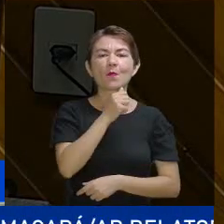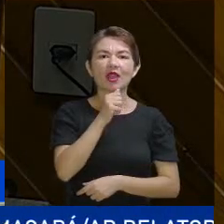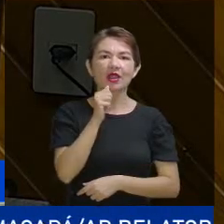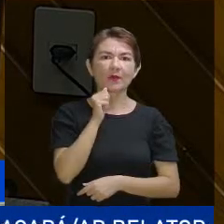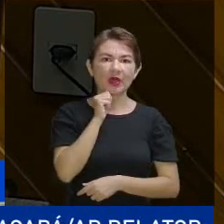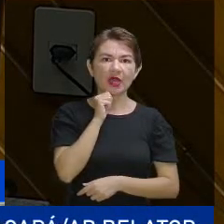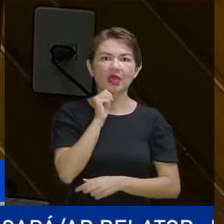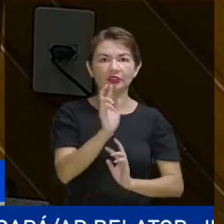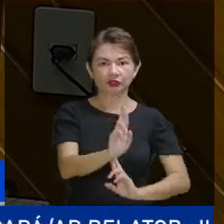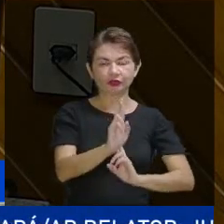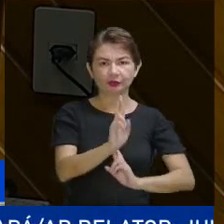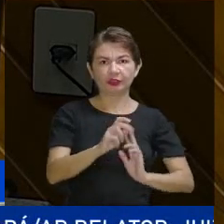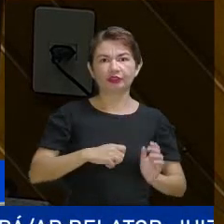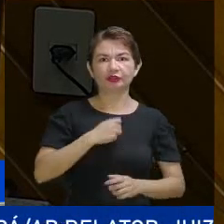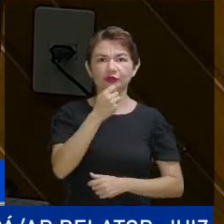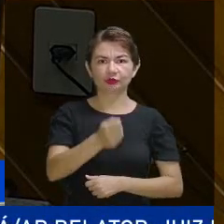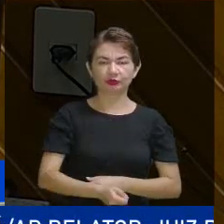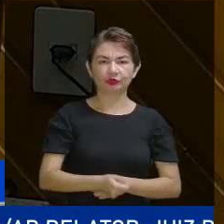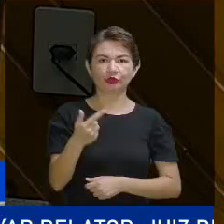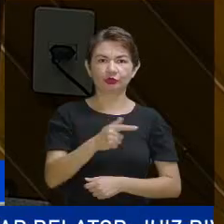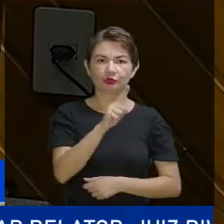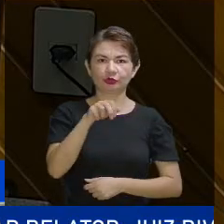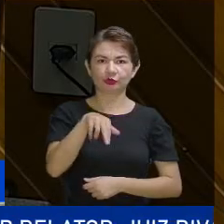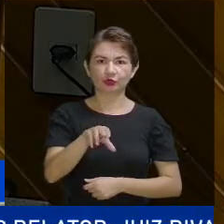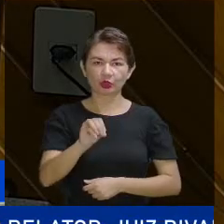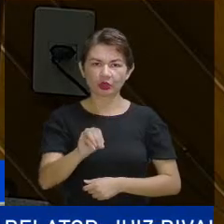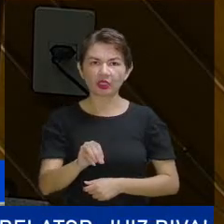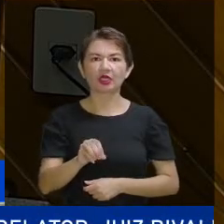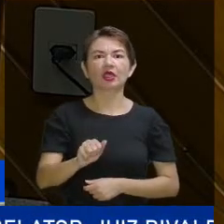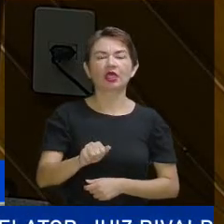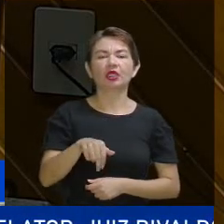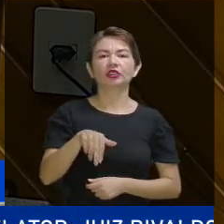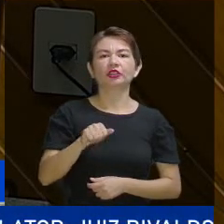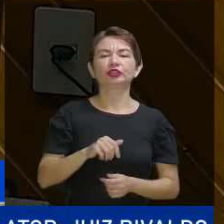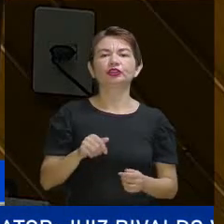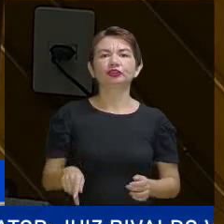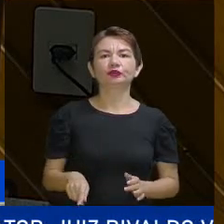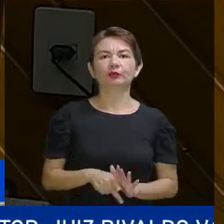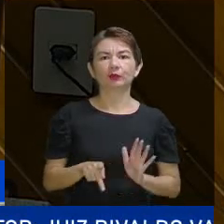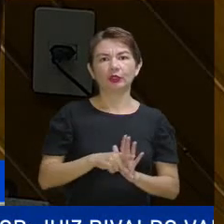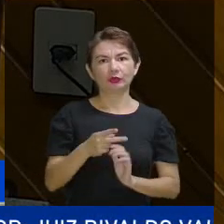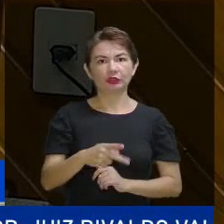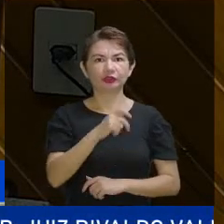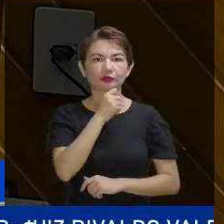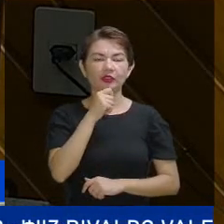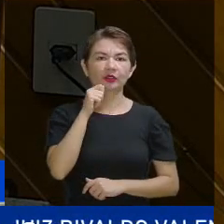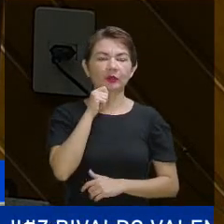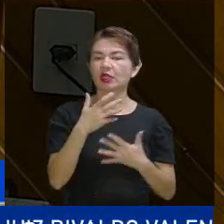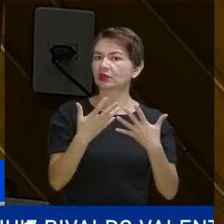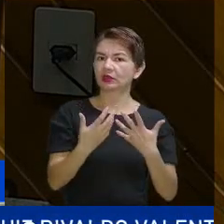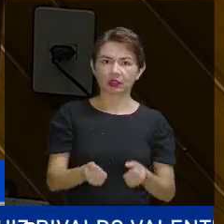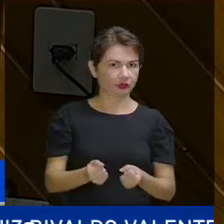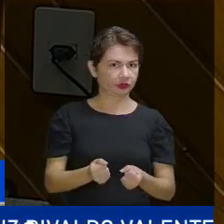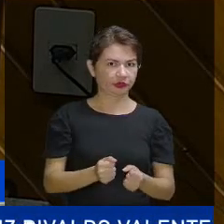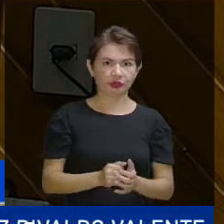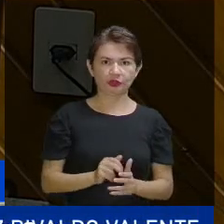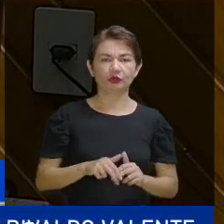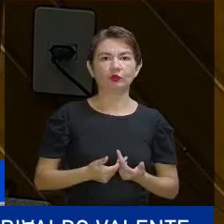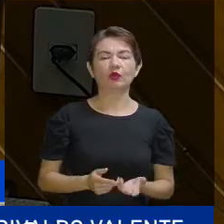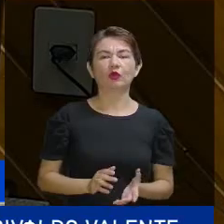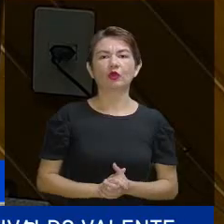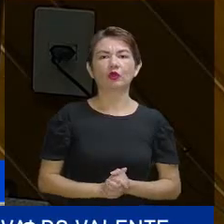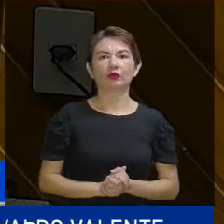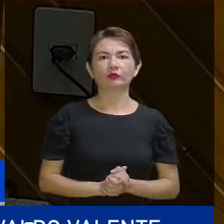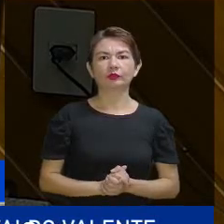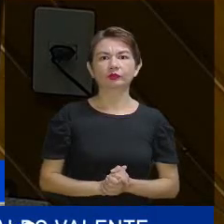contra a sentença proferida pelo juízo da 2ª Zona Eleitoral de Macapá, que julgou improcedente a representação por conduta